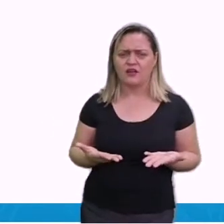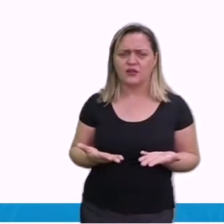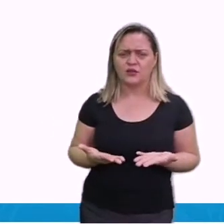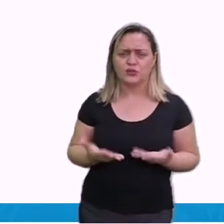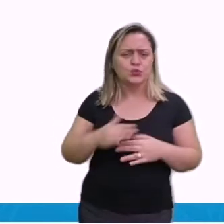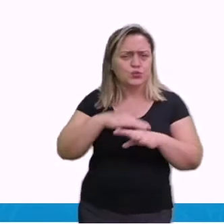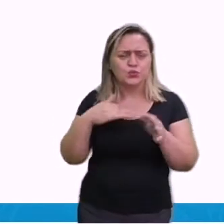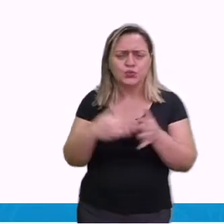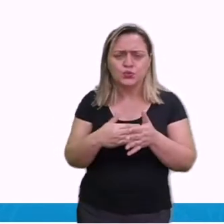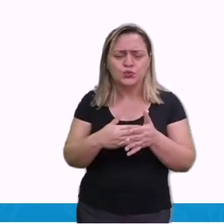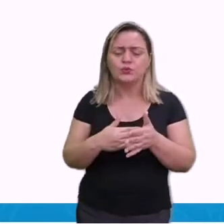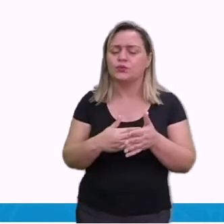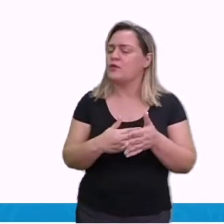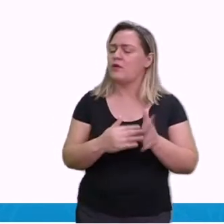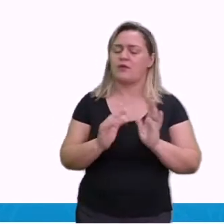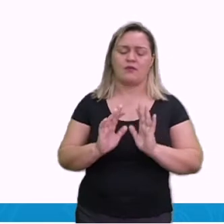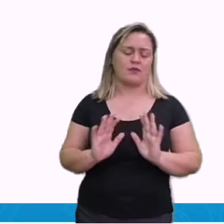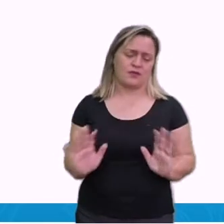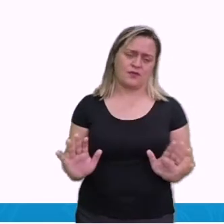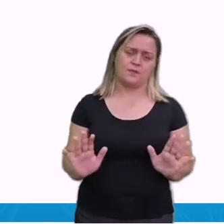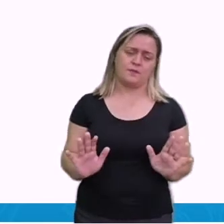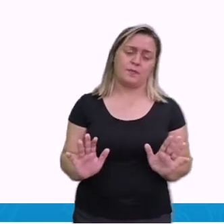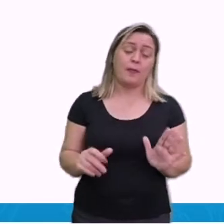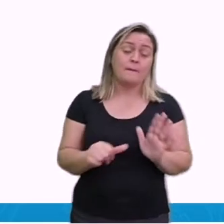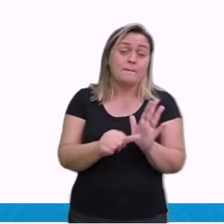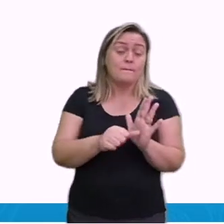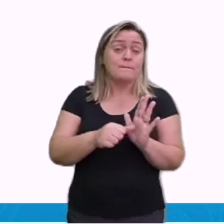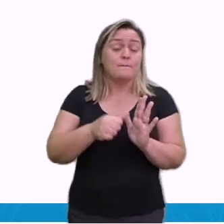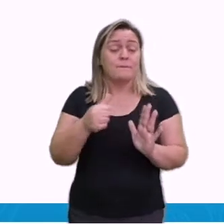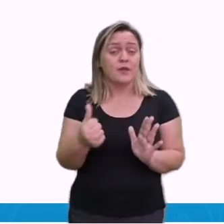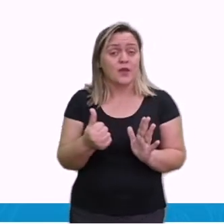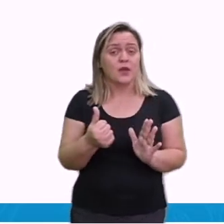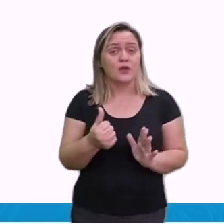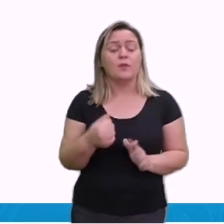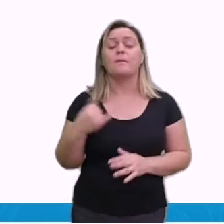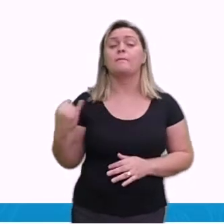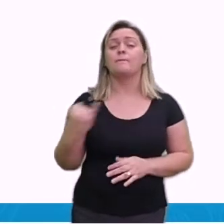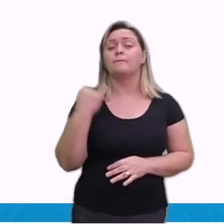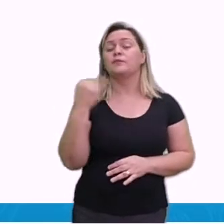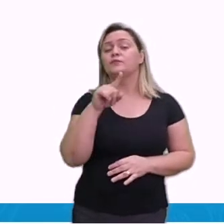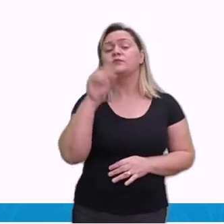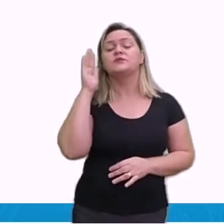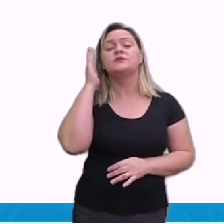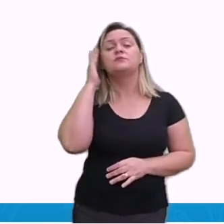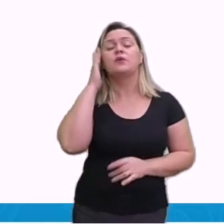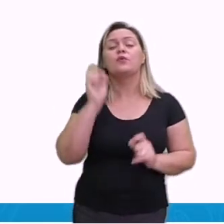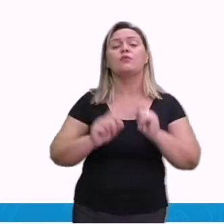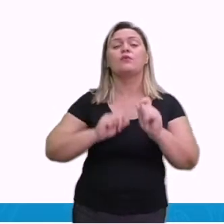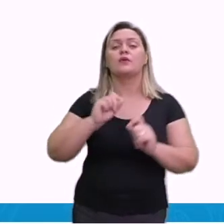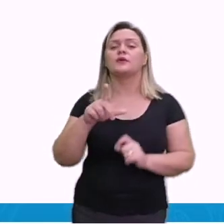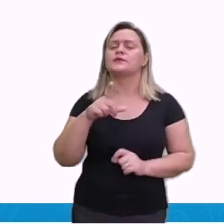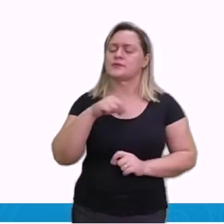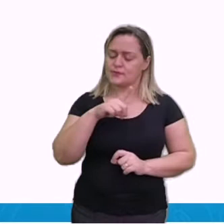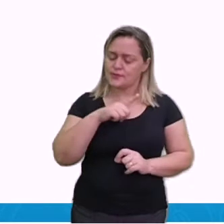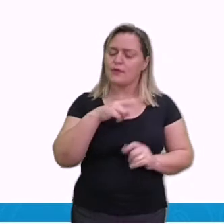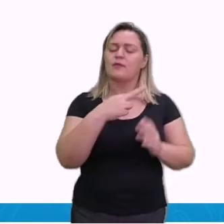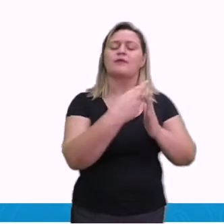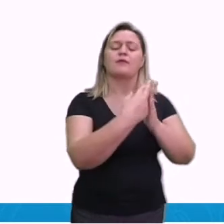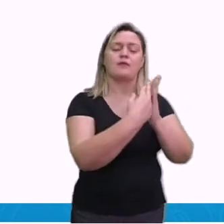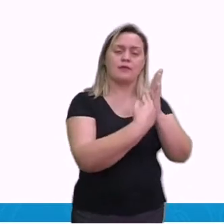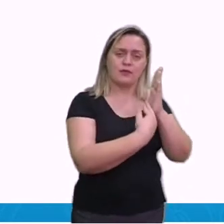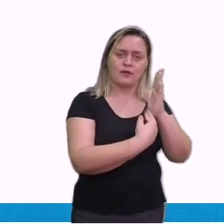coisa? Não, no primeiro momento é importante que você saiba que existem regras que a língua